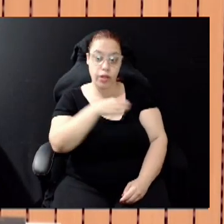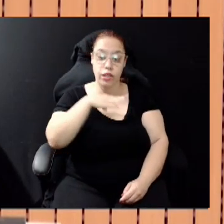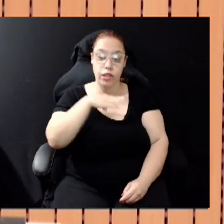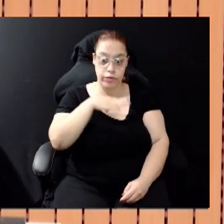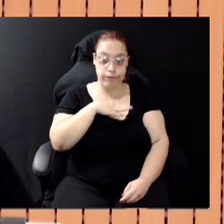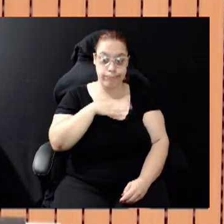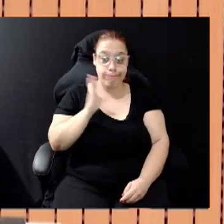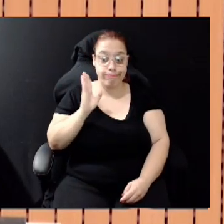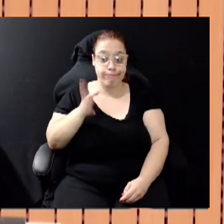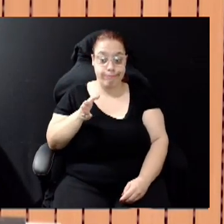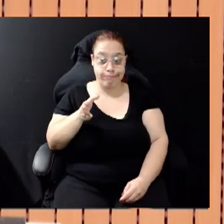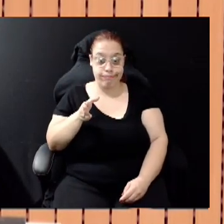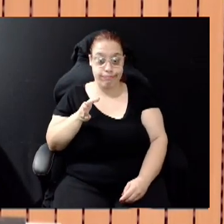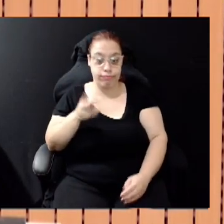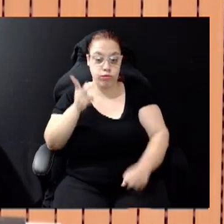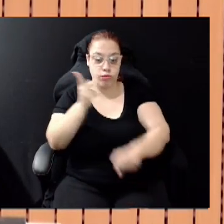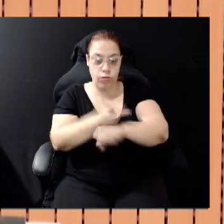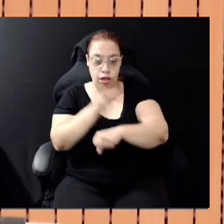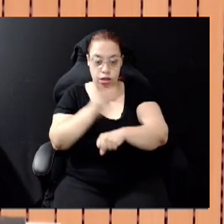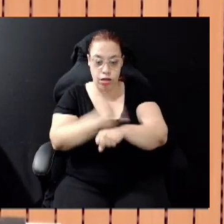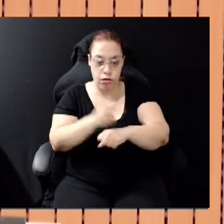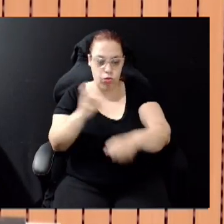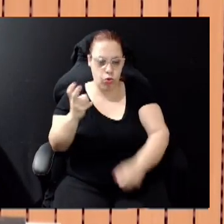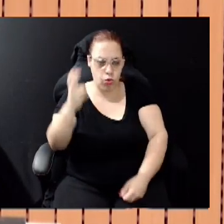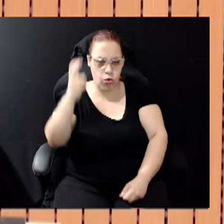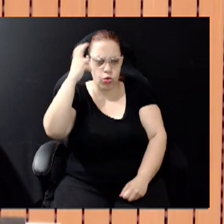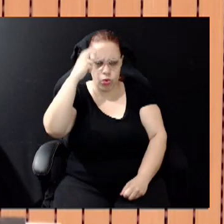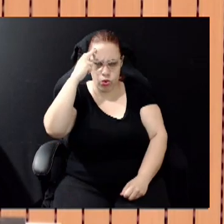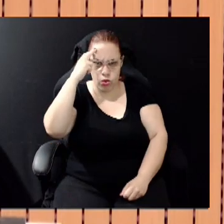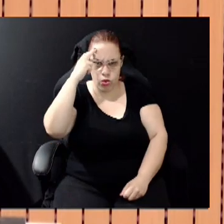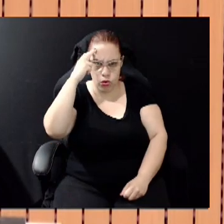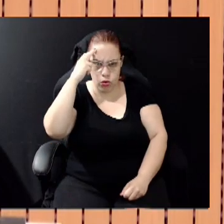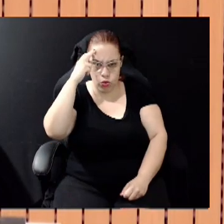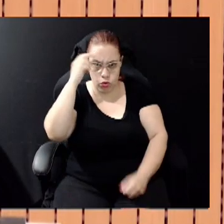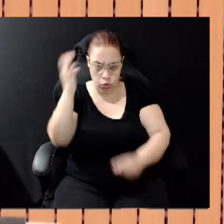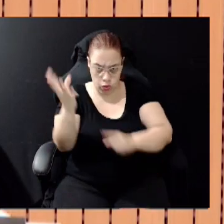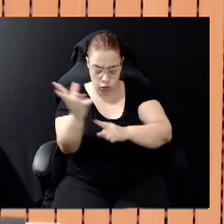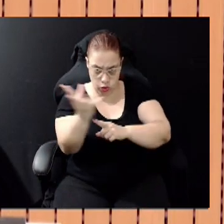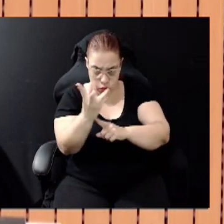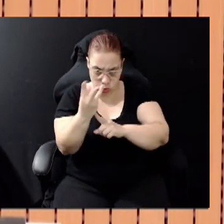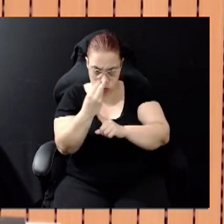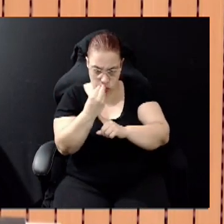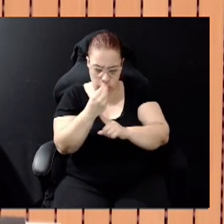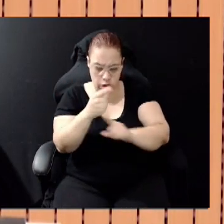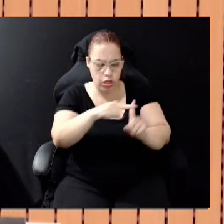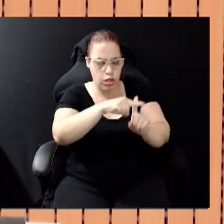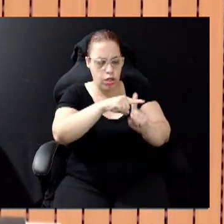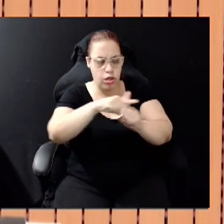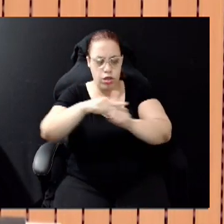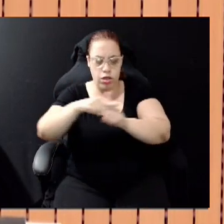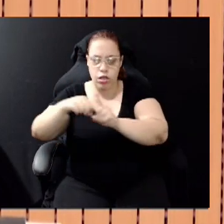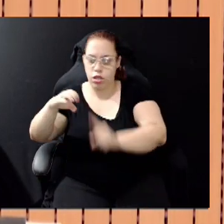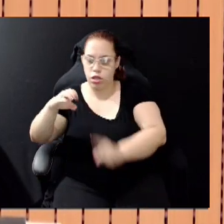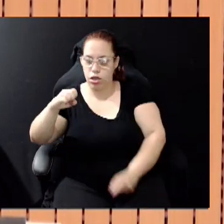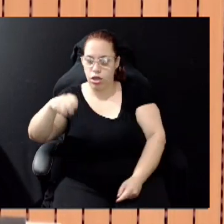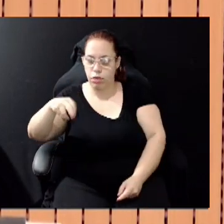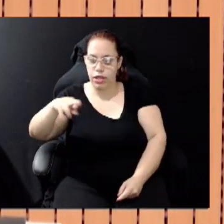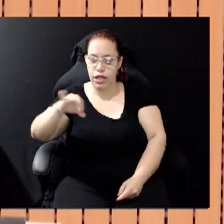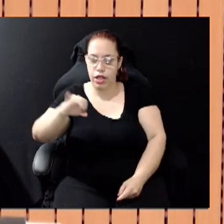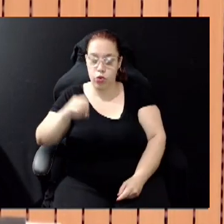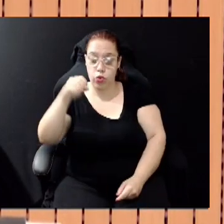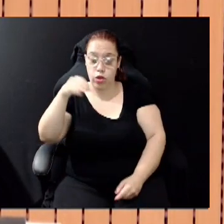o patrimônio cultural, artístico presente nesses cemitérios, as personalidades ali